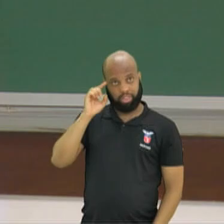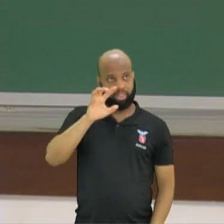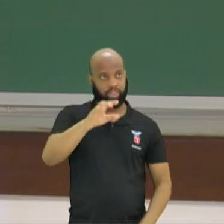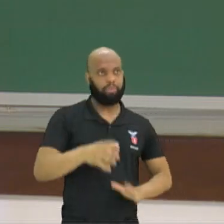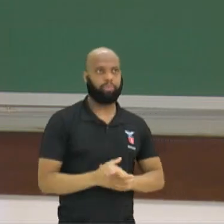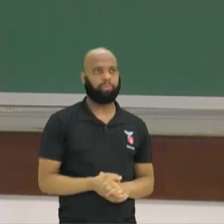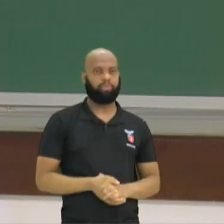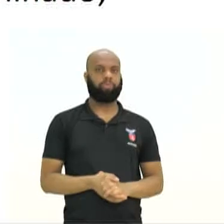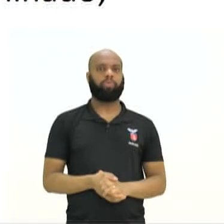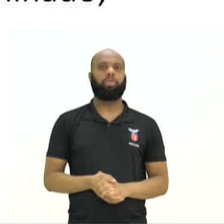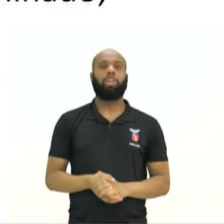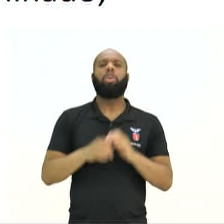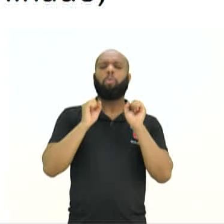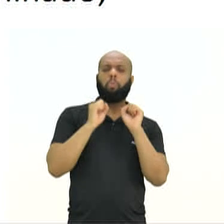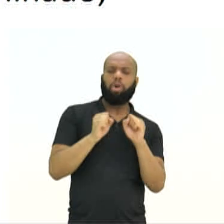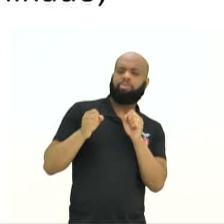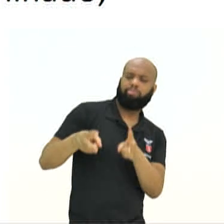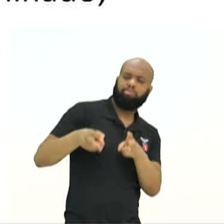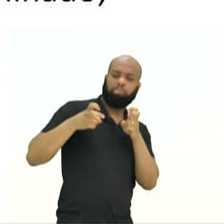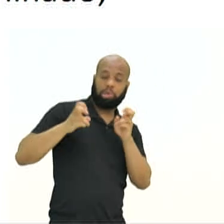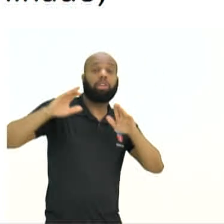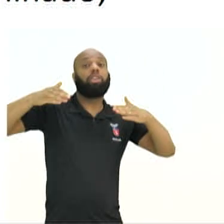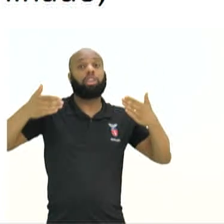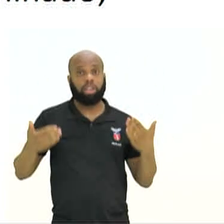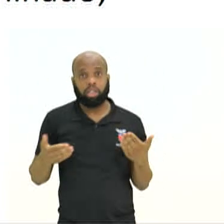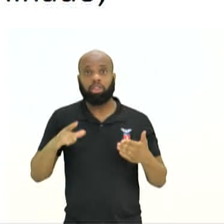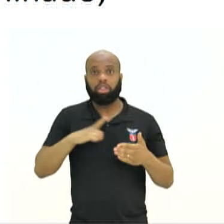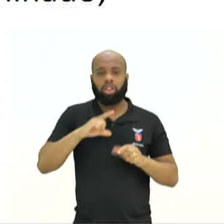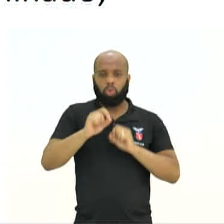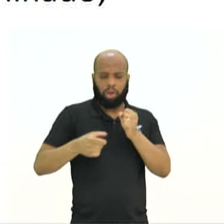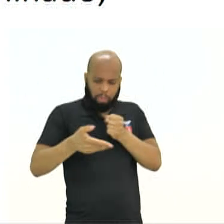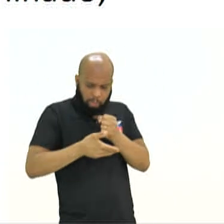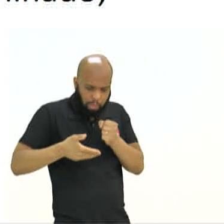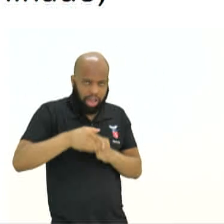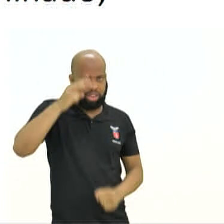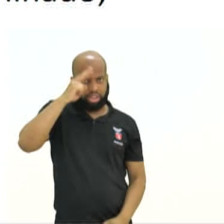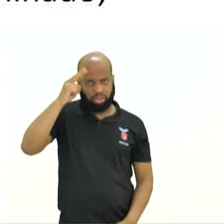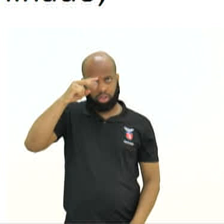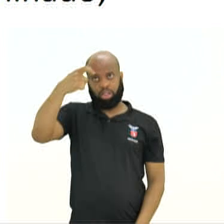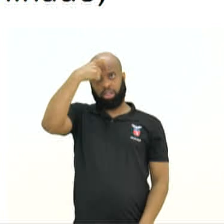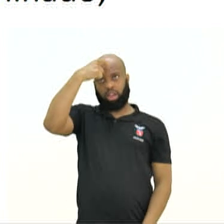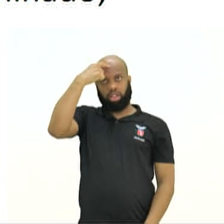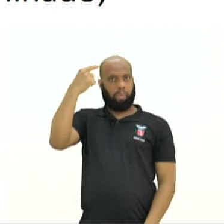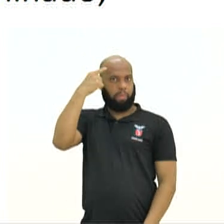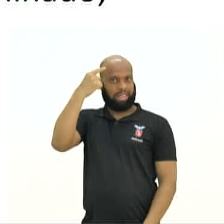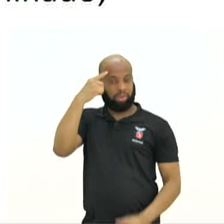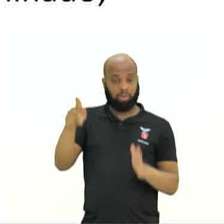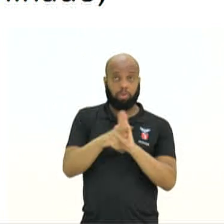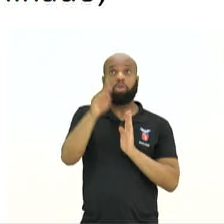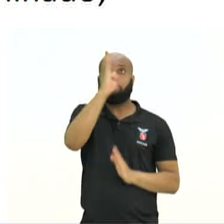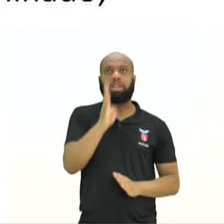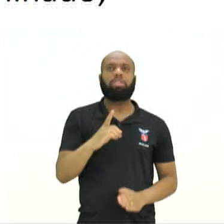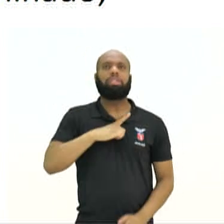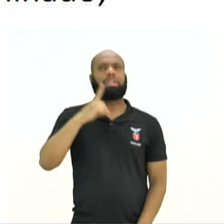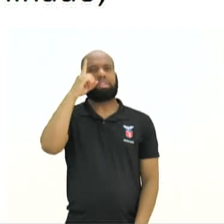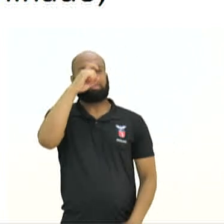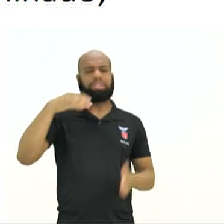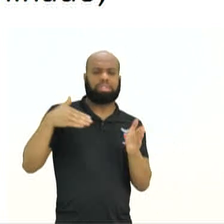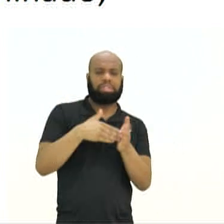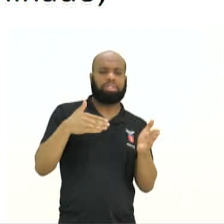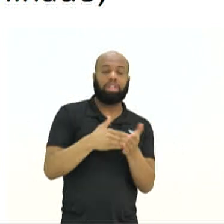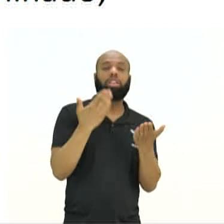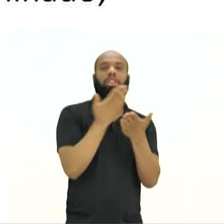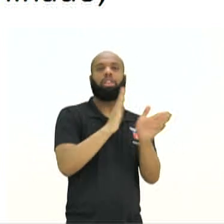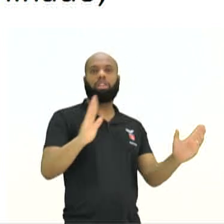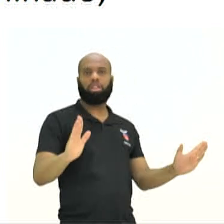do texto. Pode-se perceber, portanto, que as raízes históricas e ideológicas brasileiras dificultam a erradicação